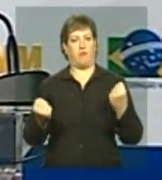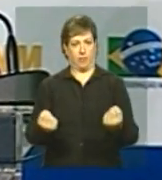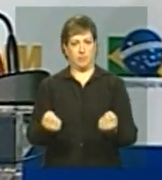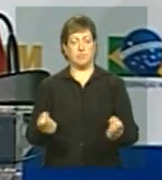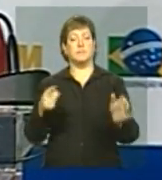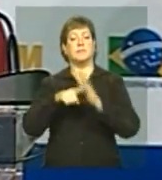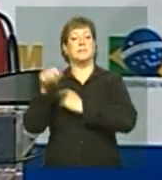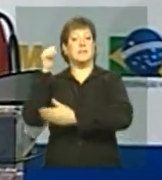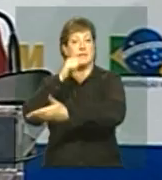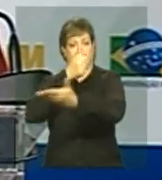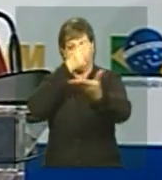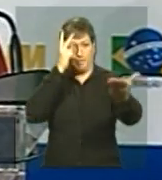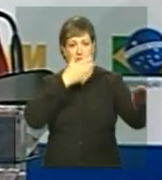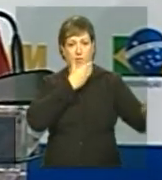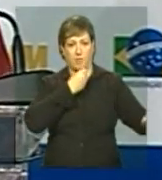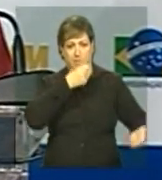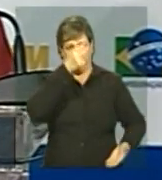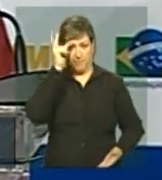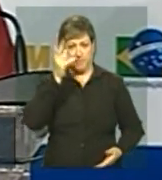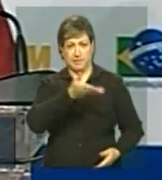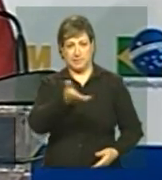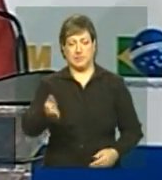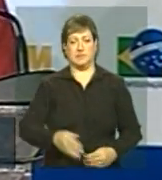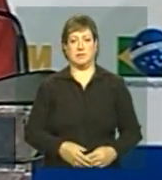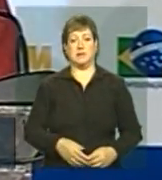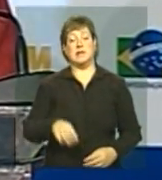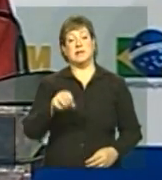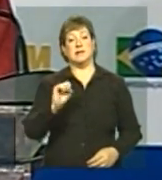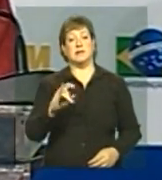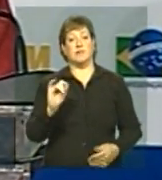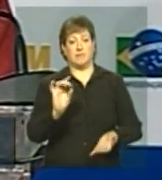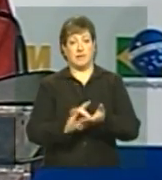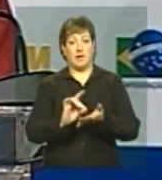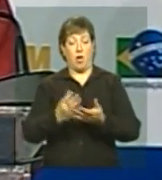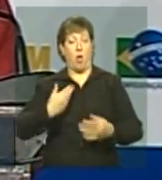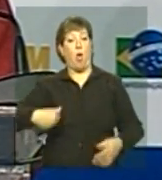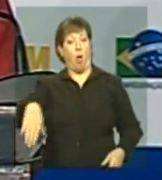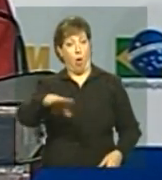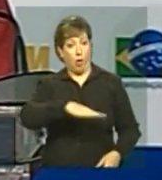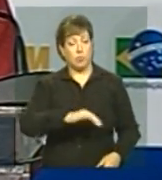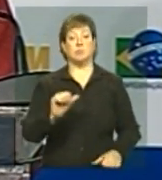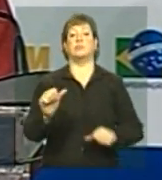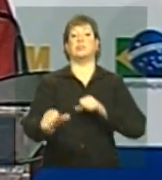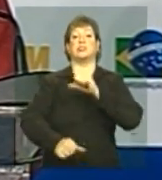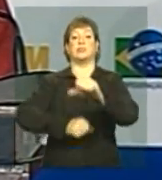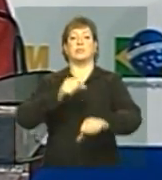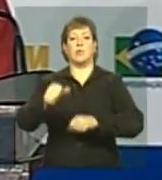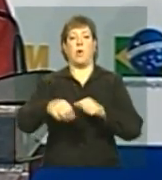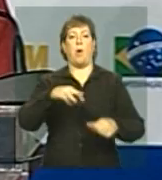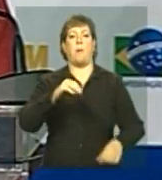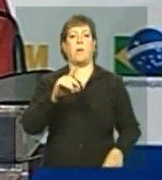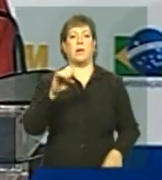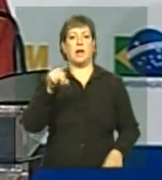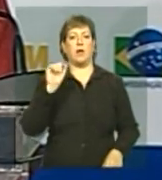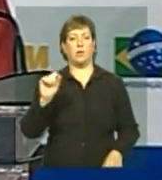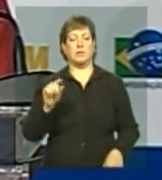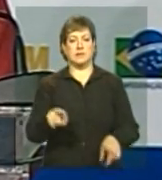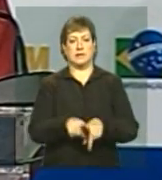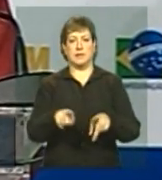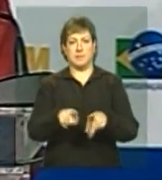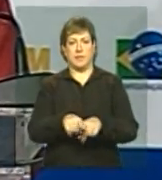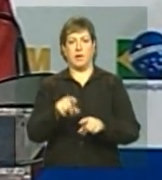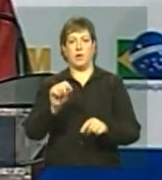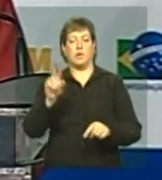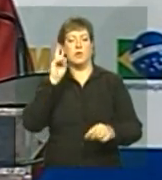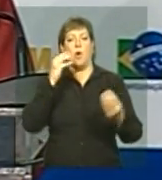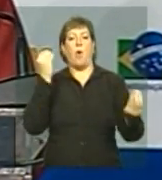se é verdade que nós mudamos o modelo e a concepção de desenvolvimento